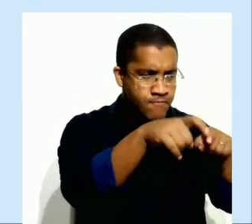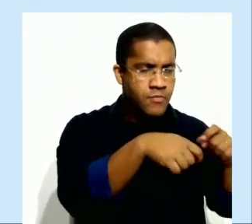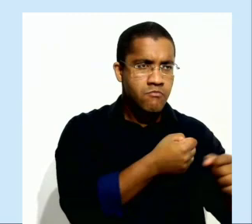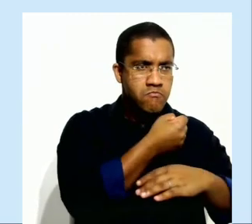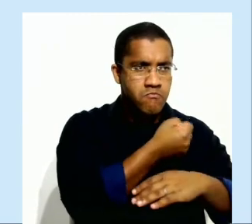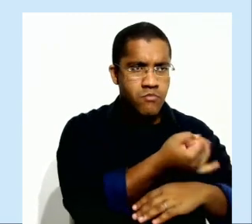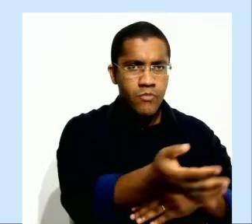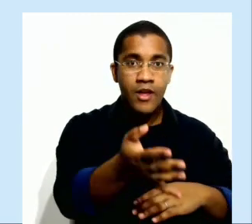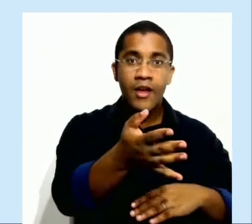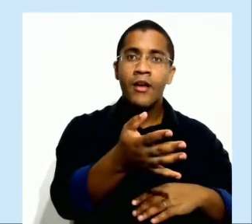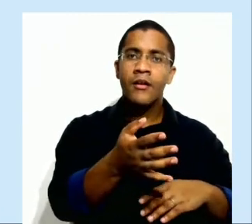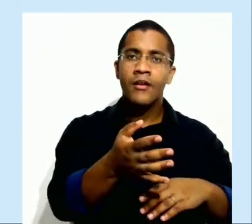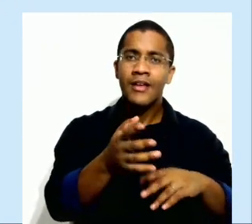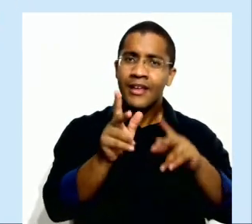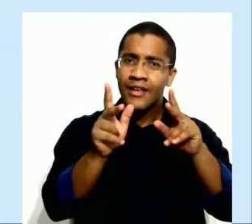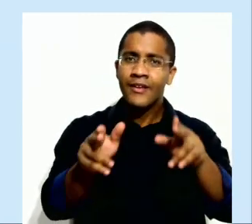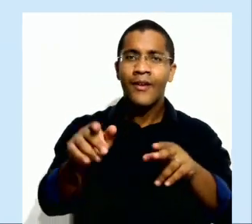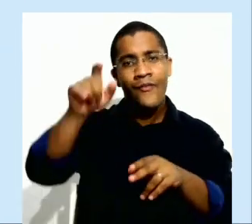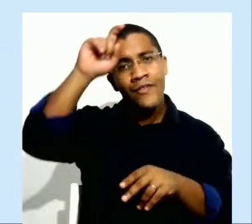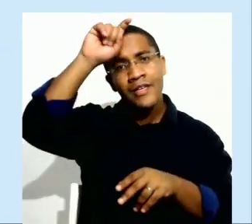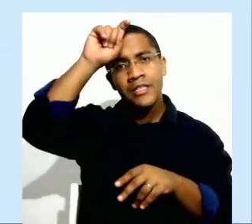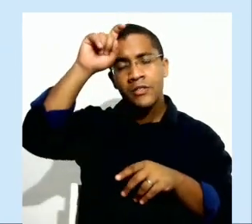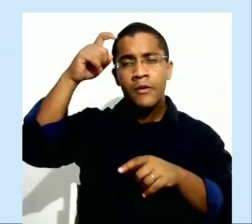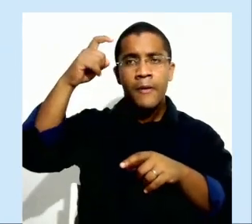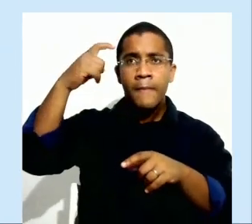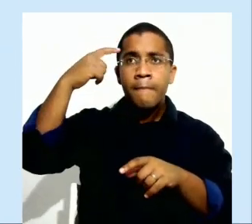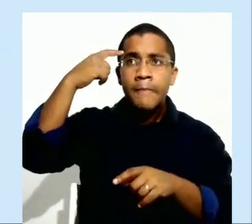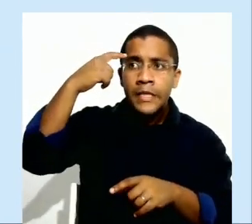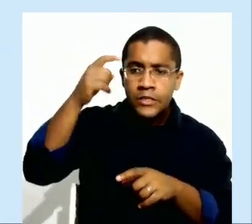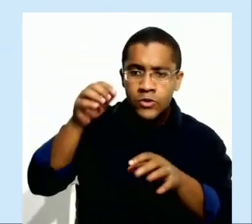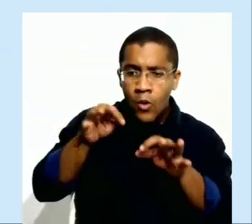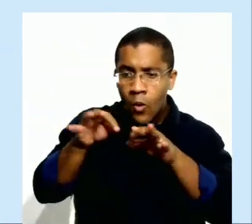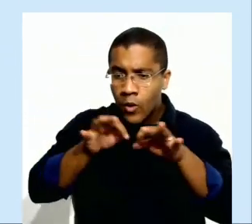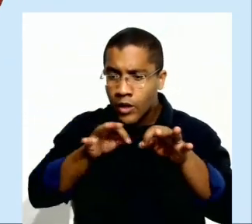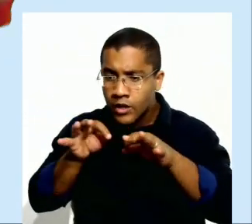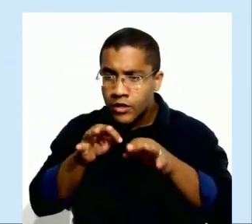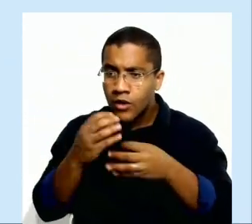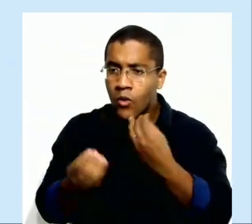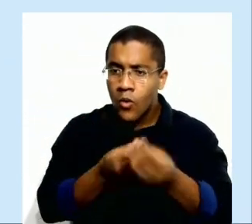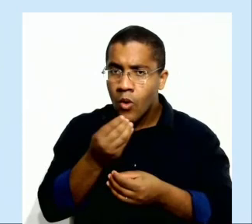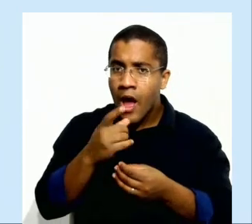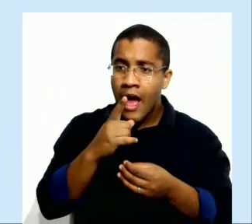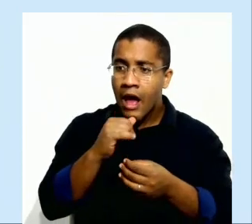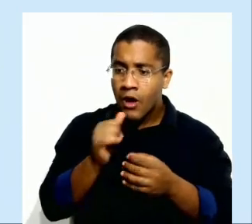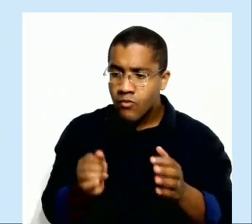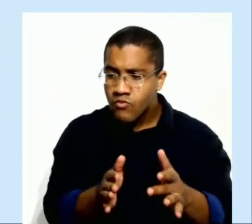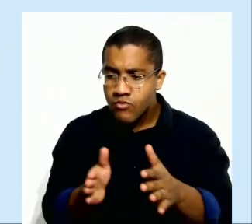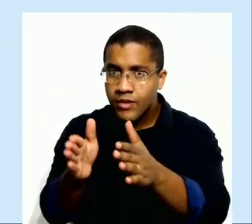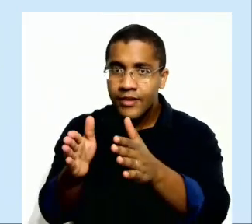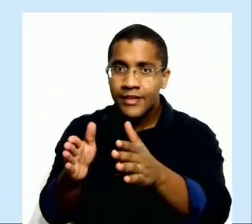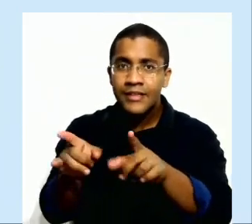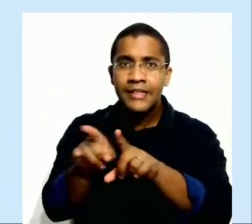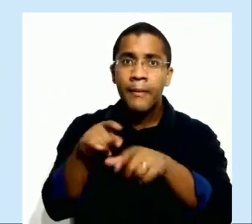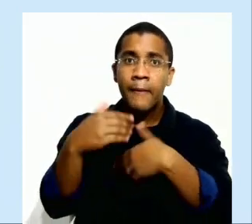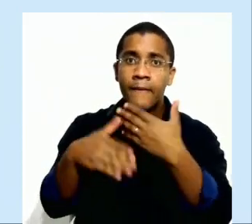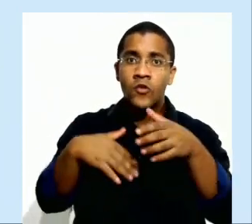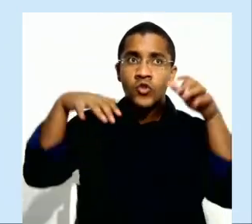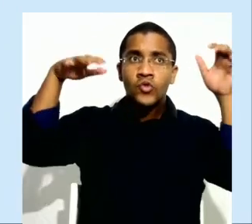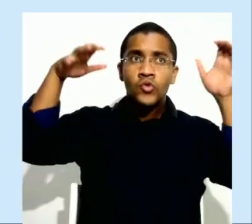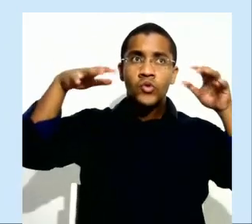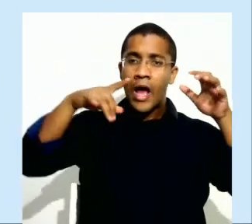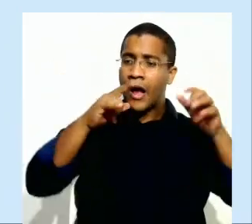como o Egito, eles se preocupavam na irrigação, se preocupavam simplesmente em se defender